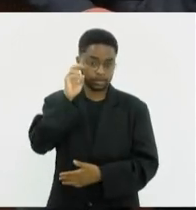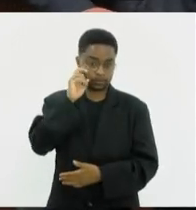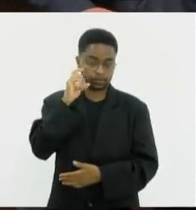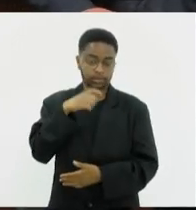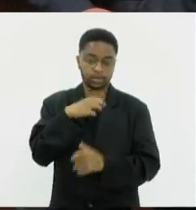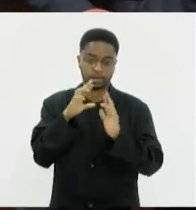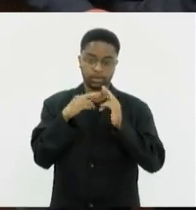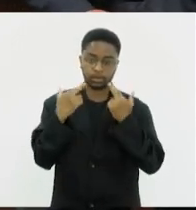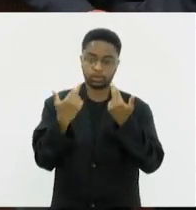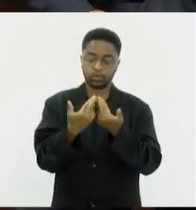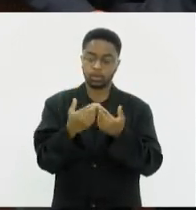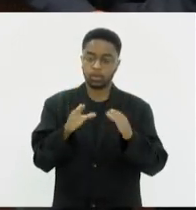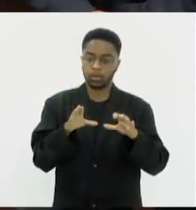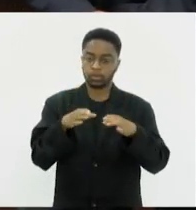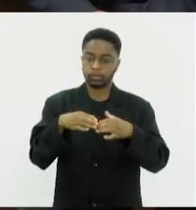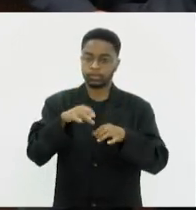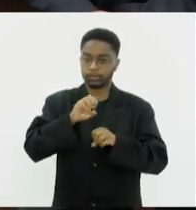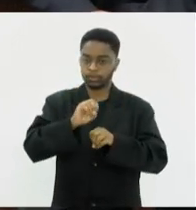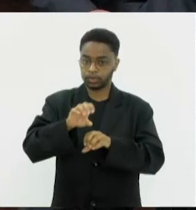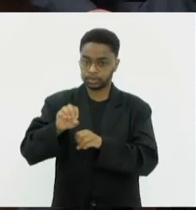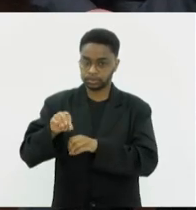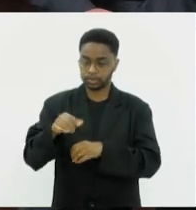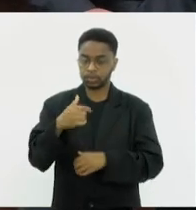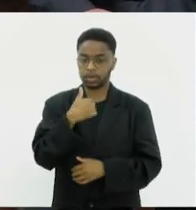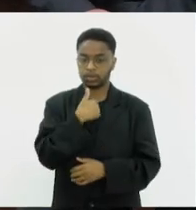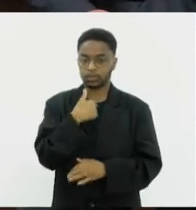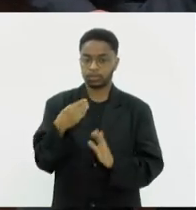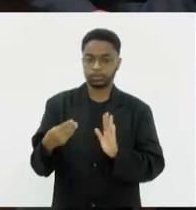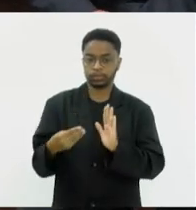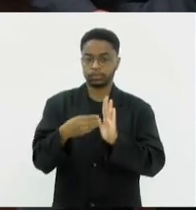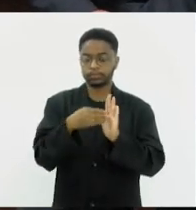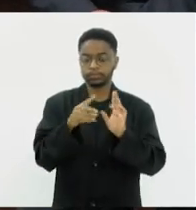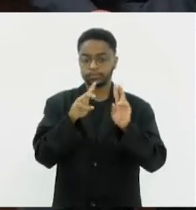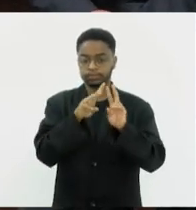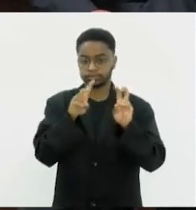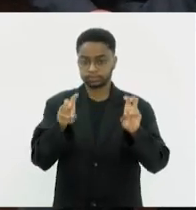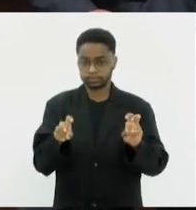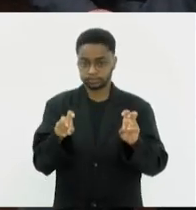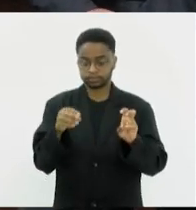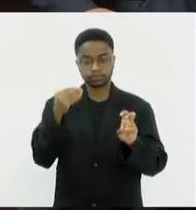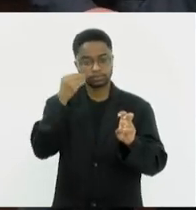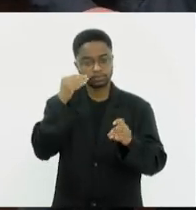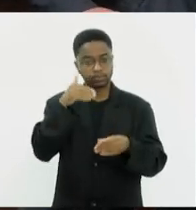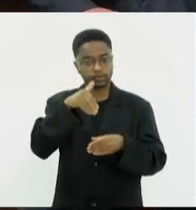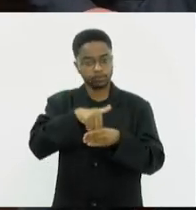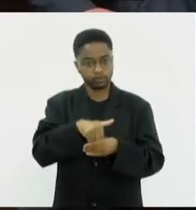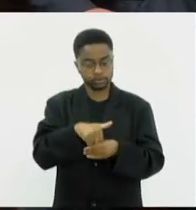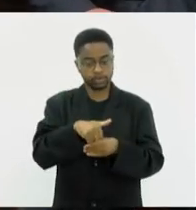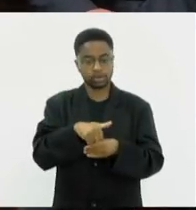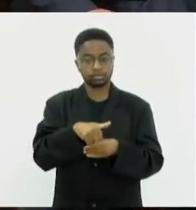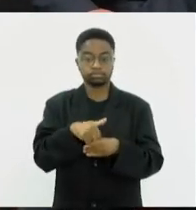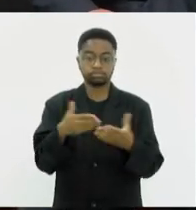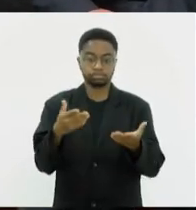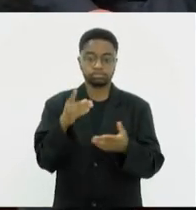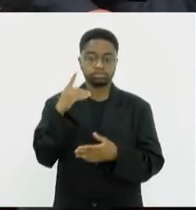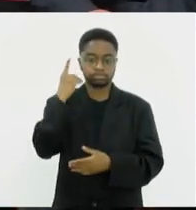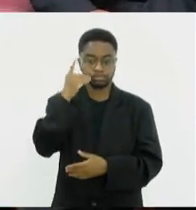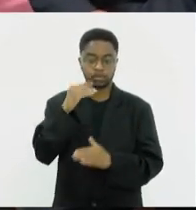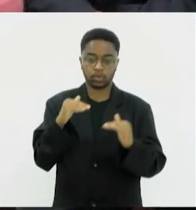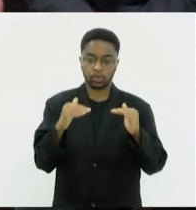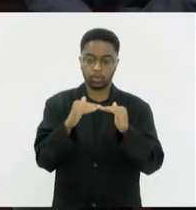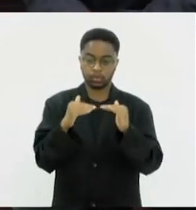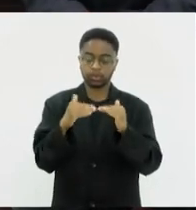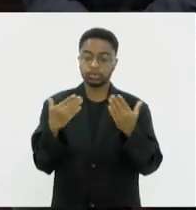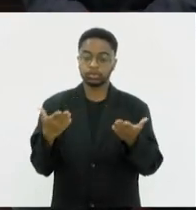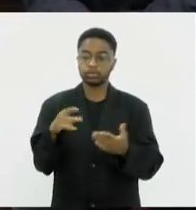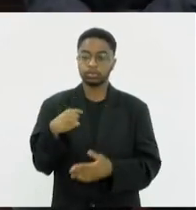da Comissão de Educação, eu coloquei esse tema para deliberar em votação, os deputados concordaram, e o que foi que